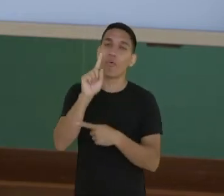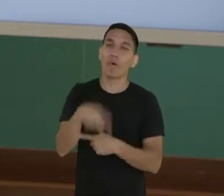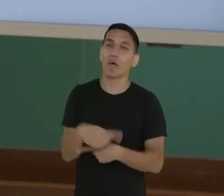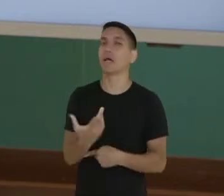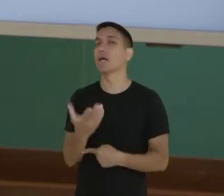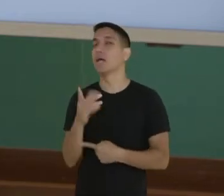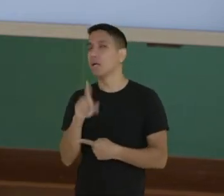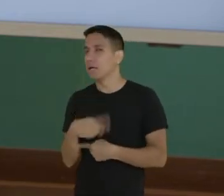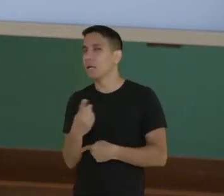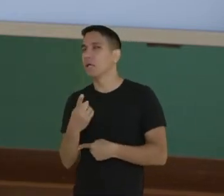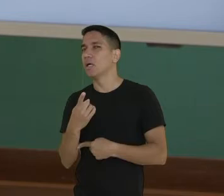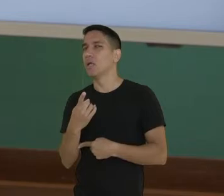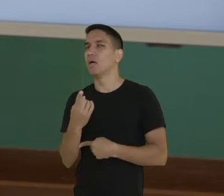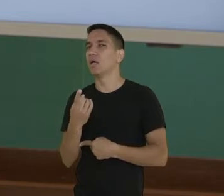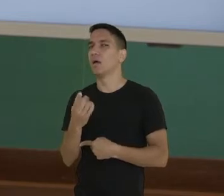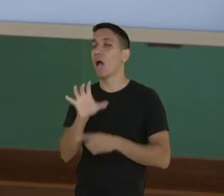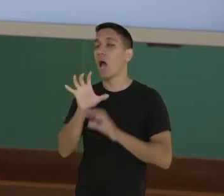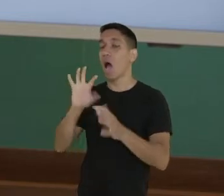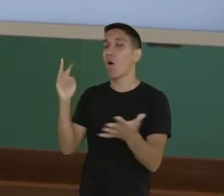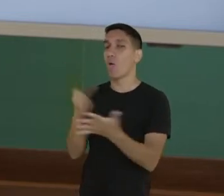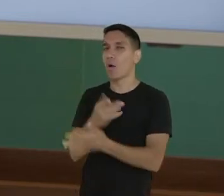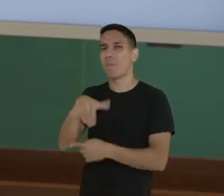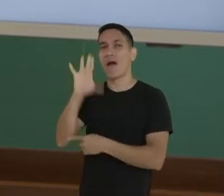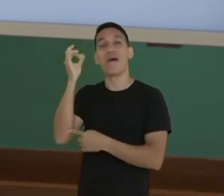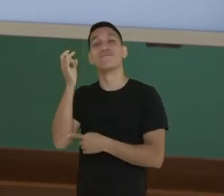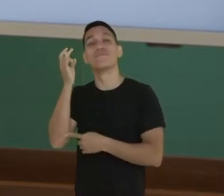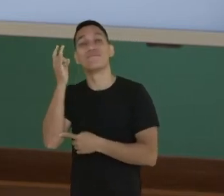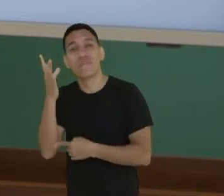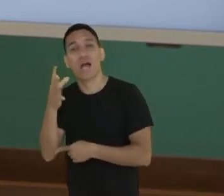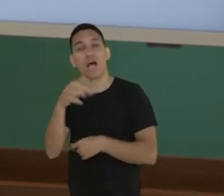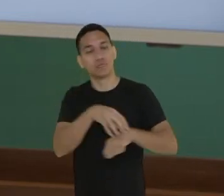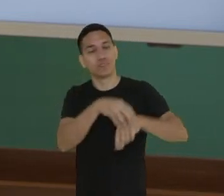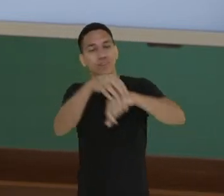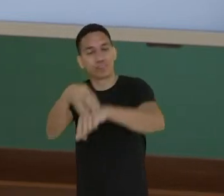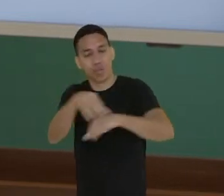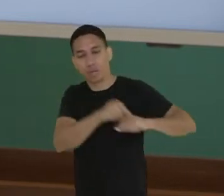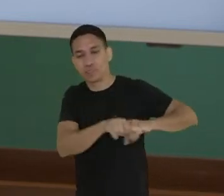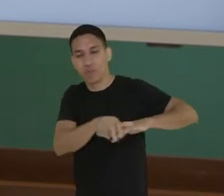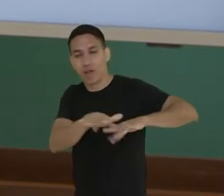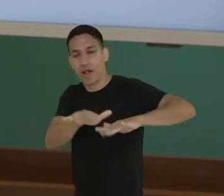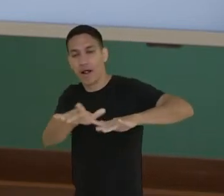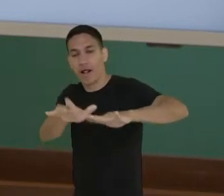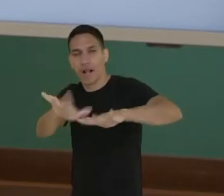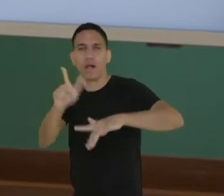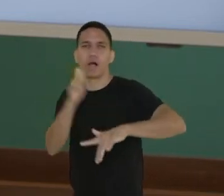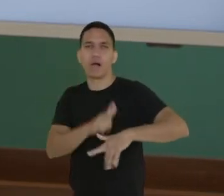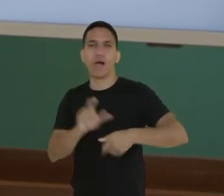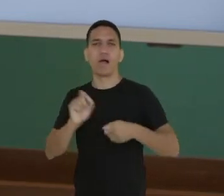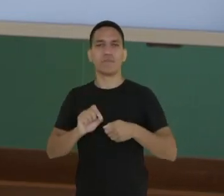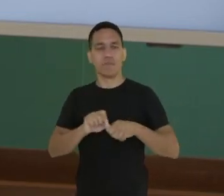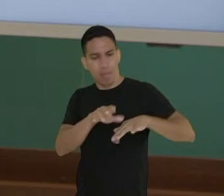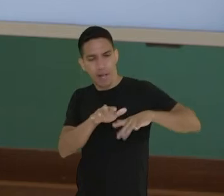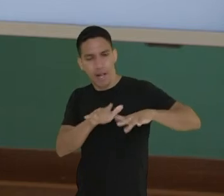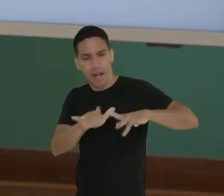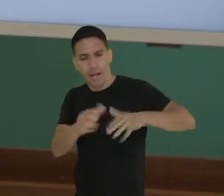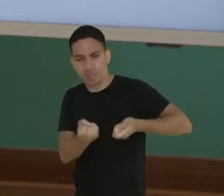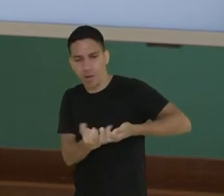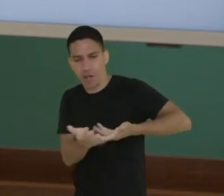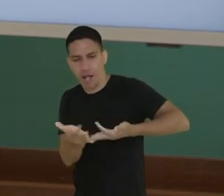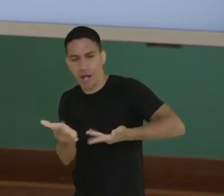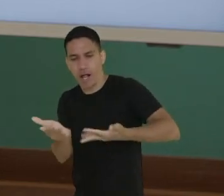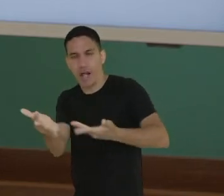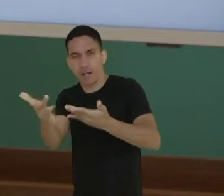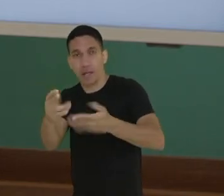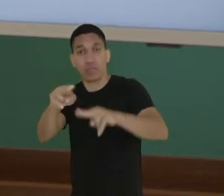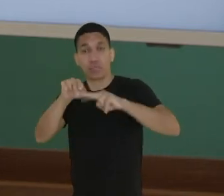uma facilidade no seu transporte, uma facilidade na sua disponibilidade, existe uma facilidade nessa parte, e